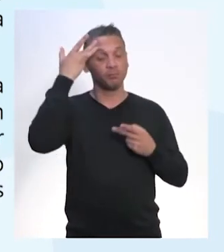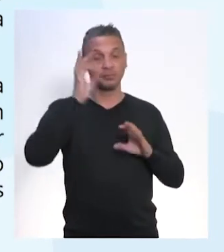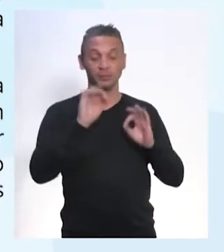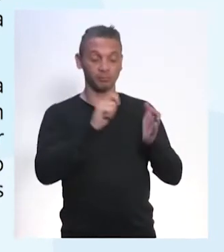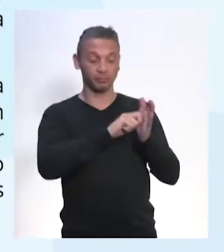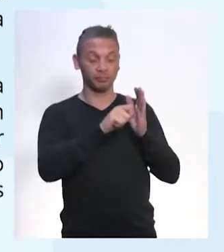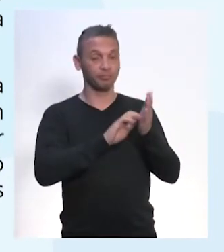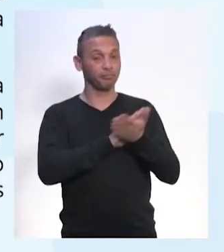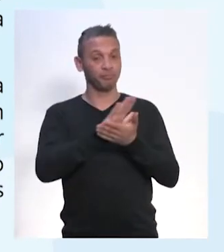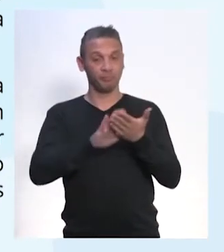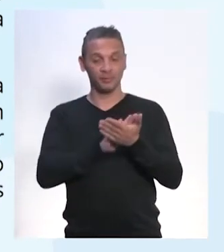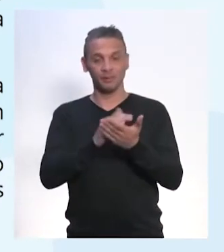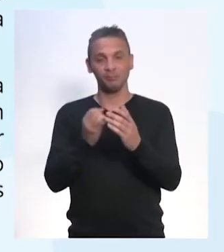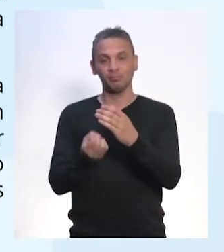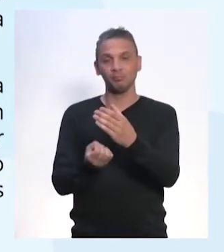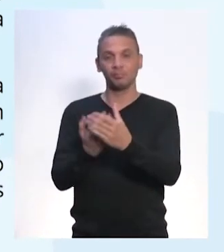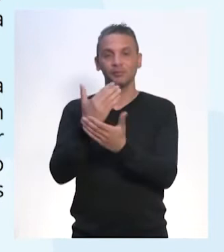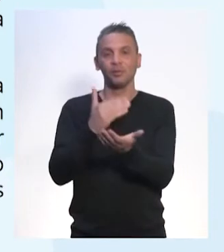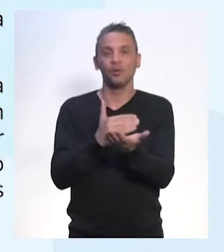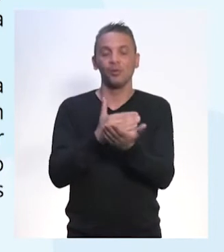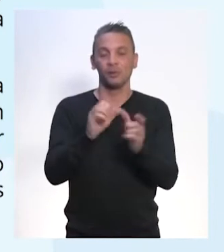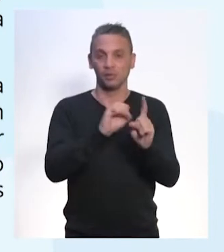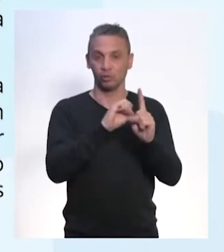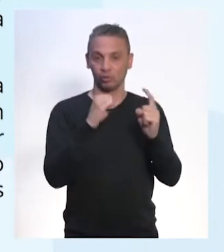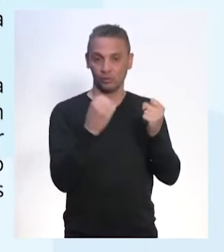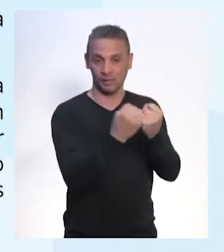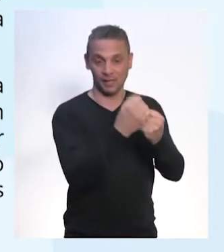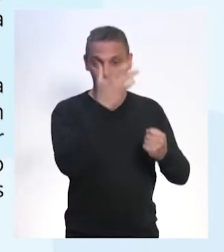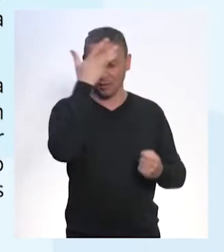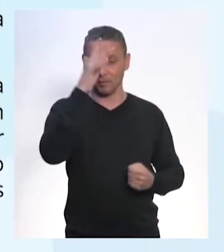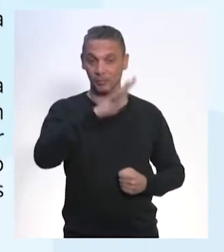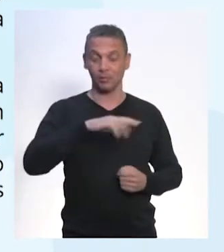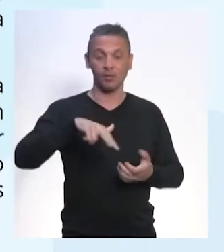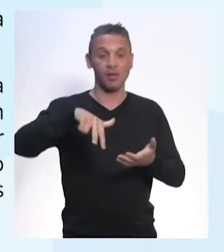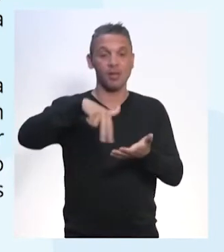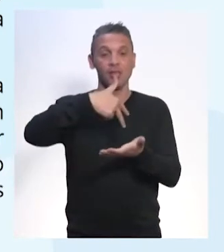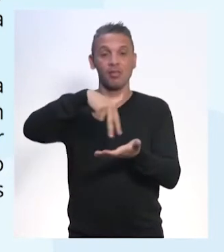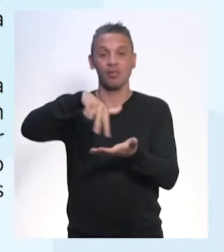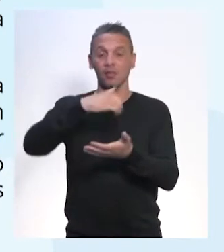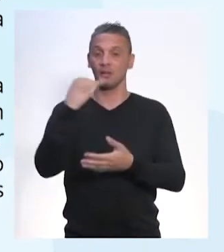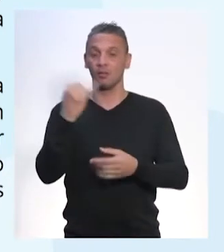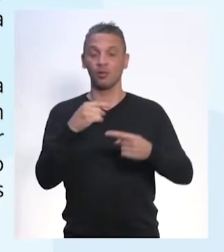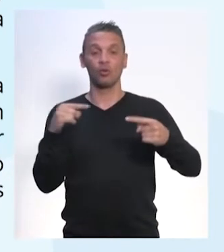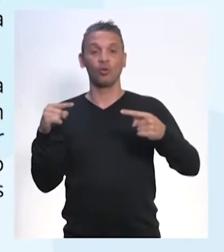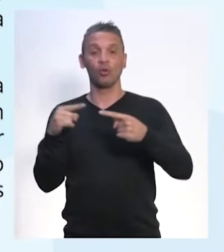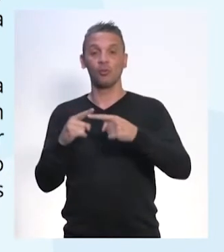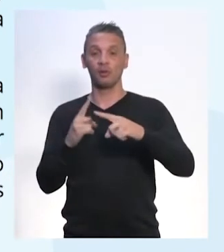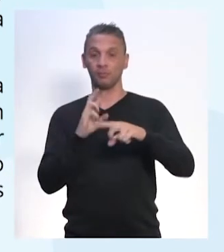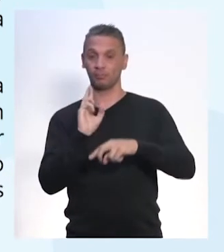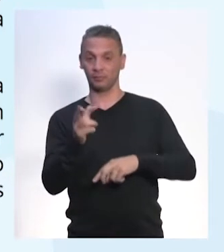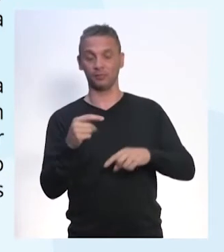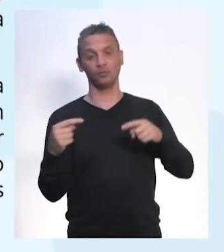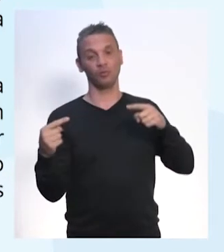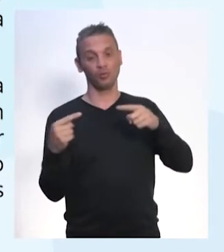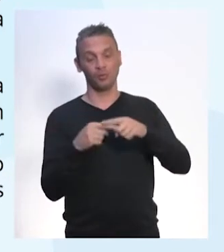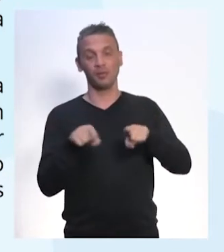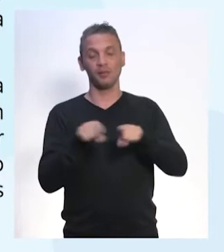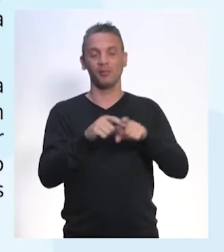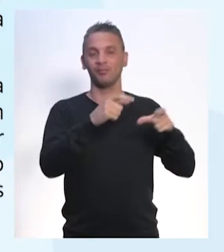escrita. Com o surgimento das primeiras sociedades primitivas, a dança desenvolve caráter religioso, sendo utilizada em